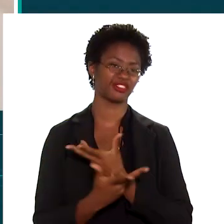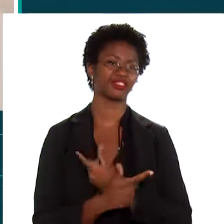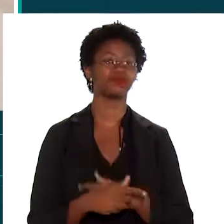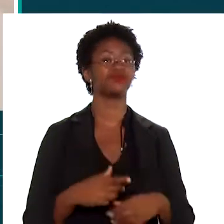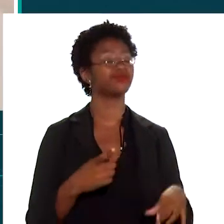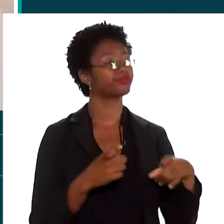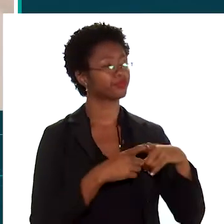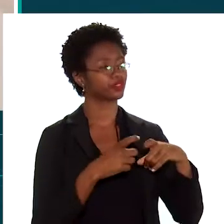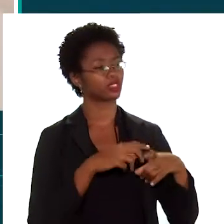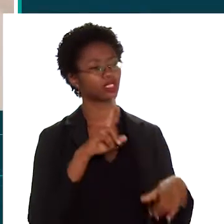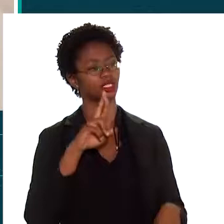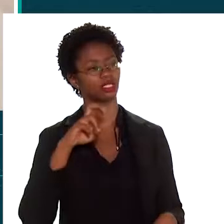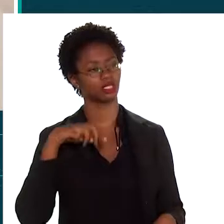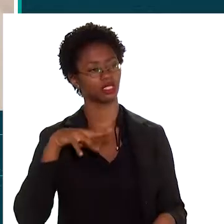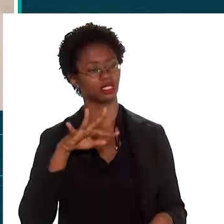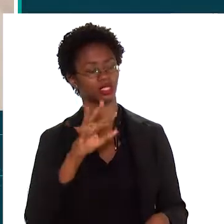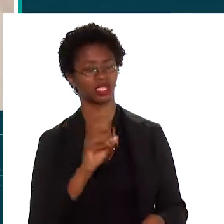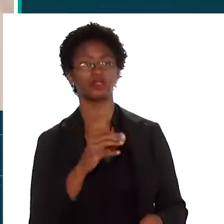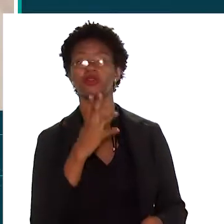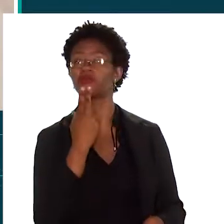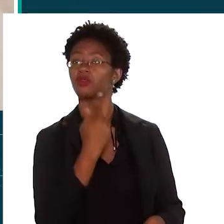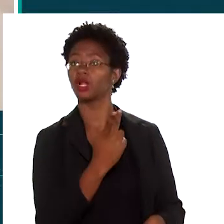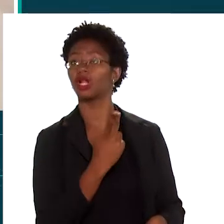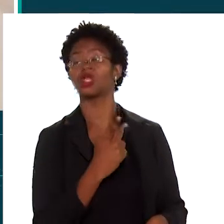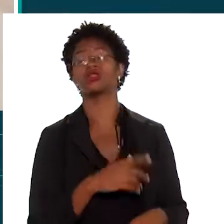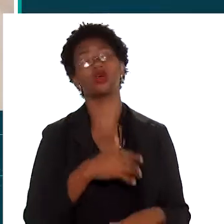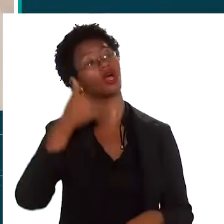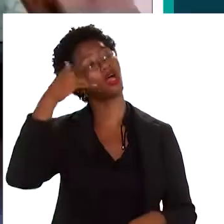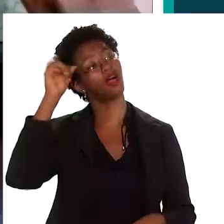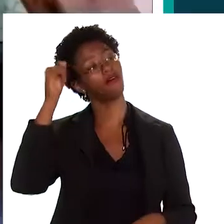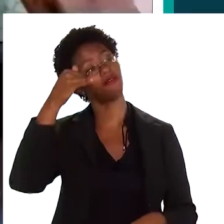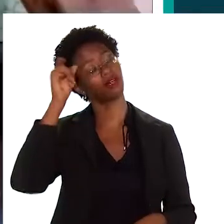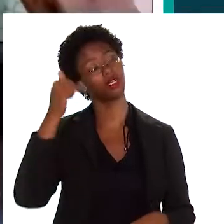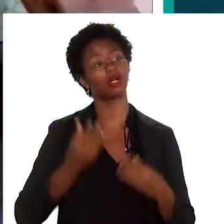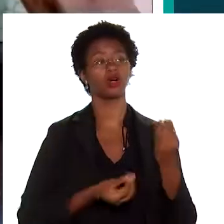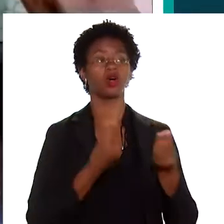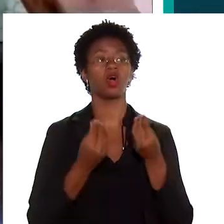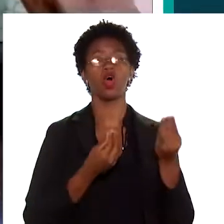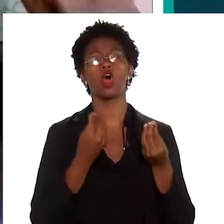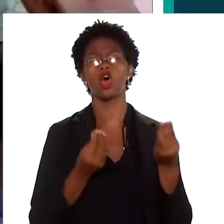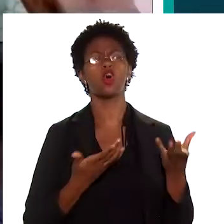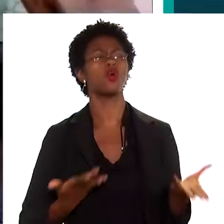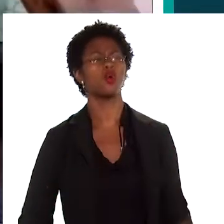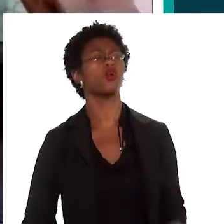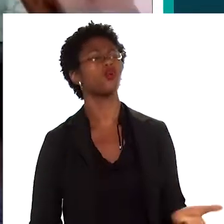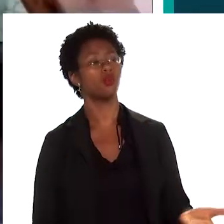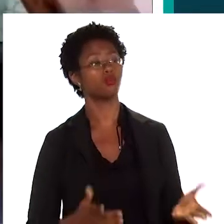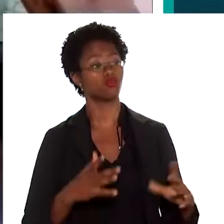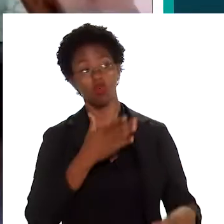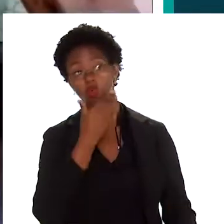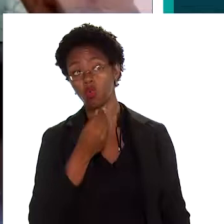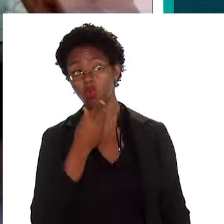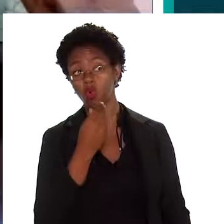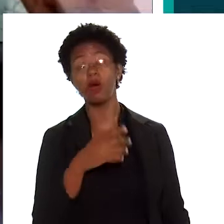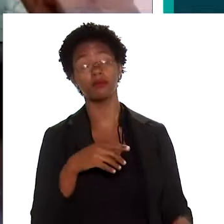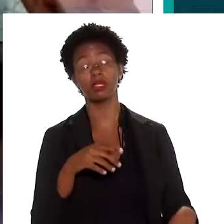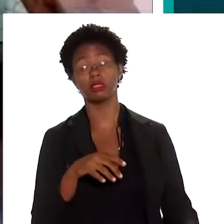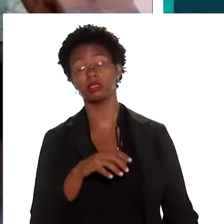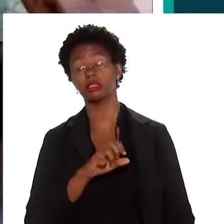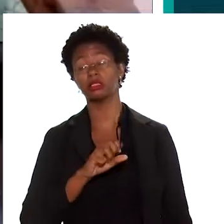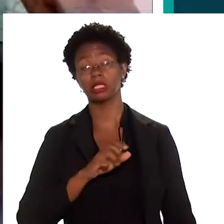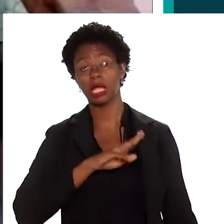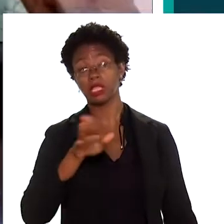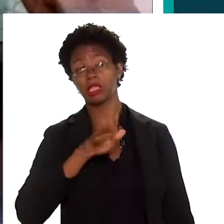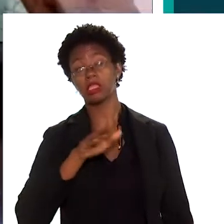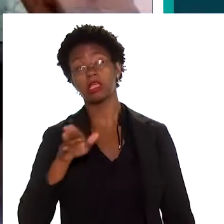Maravilha. Doutor Renato, falando em prevenção, como anda? Os homens têm se preocupado com a prevenção? Têm